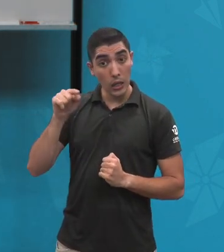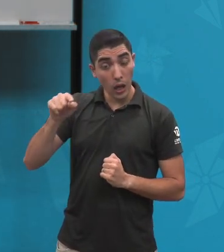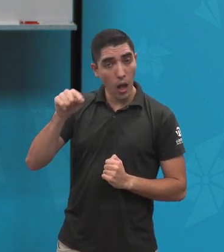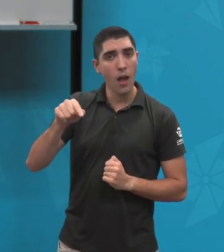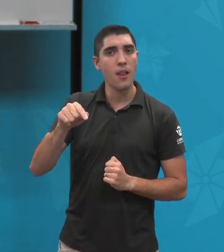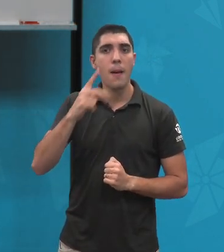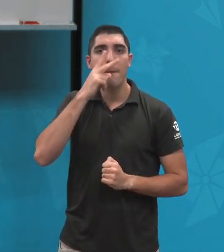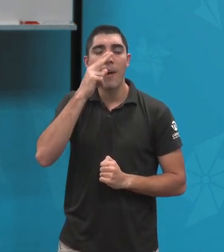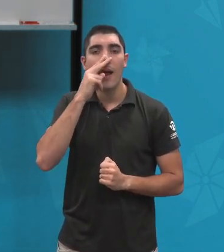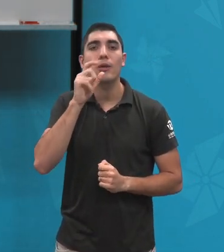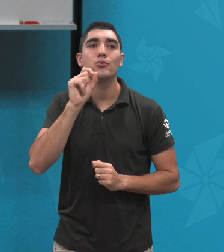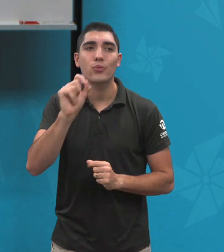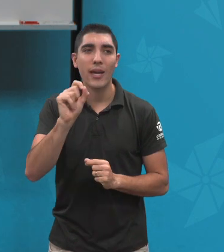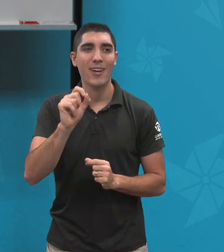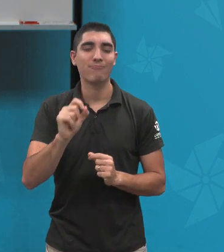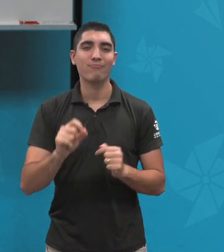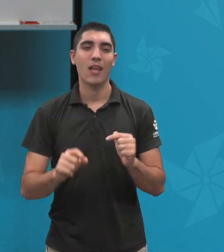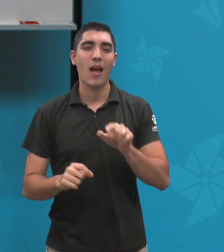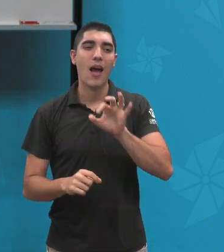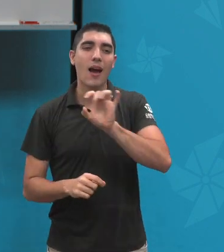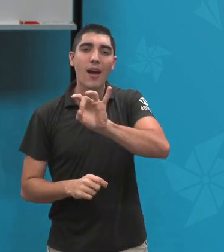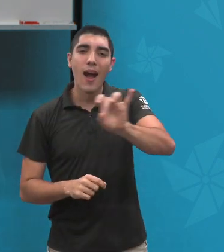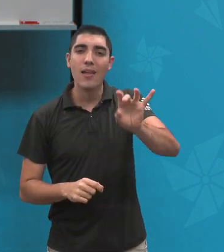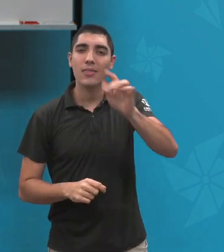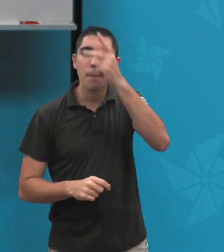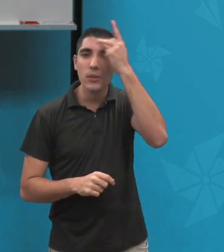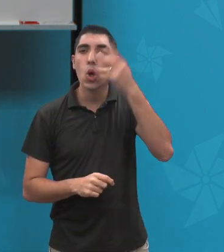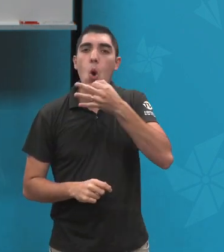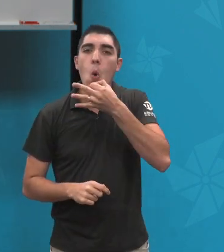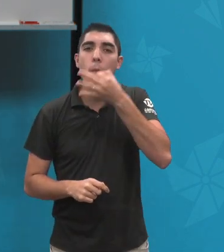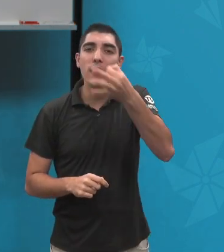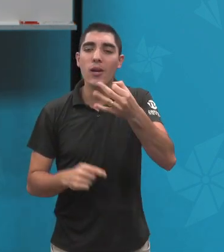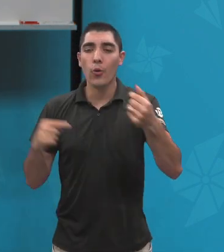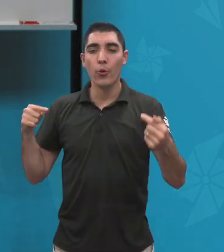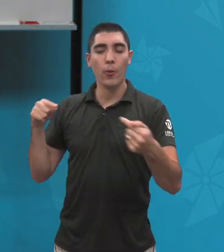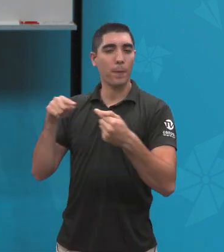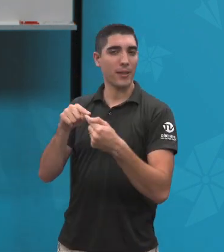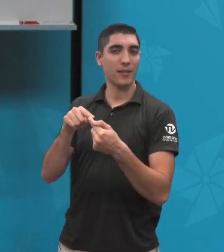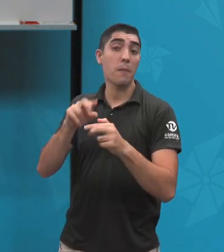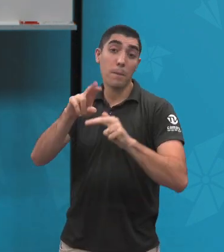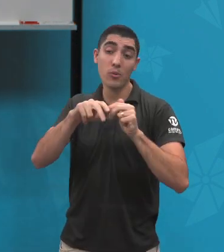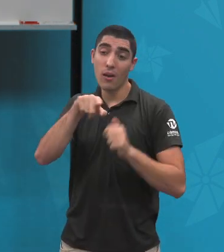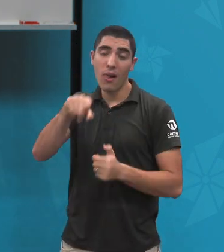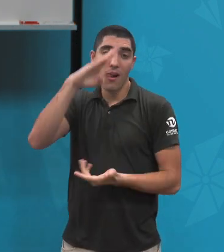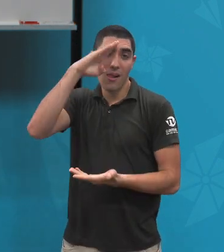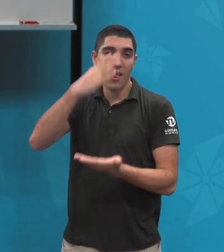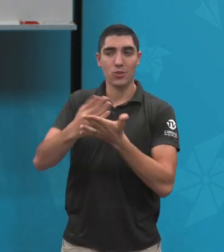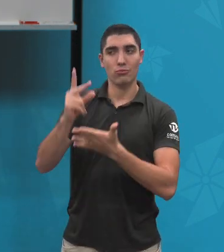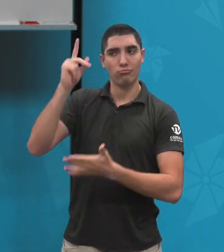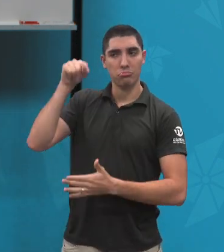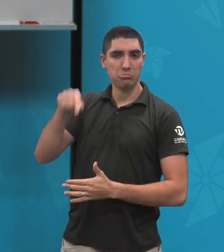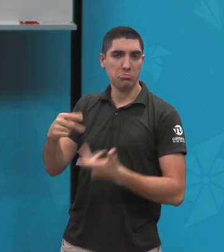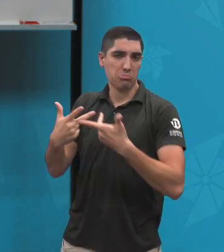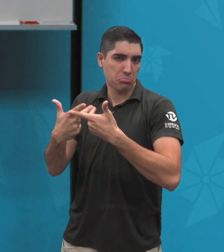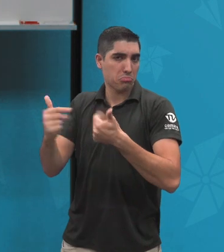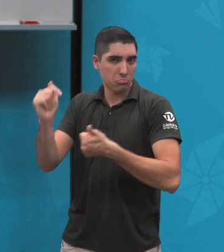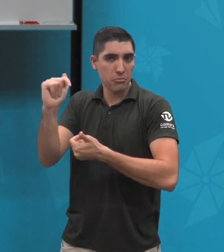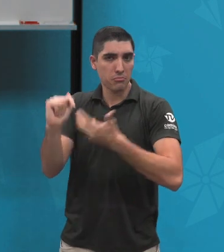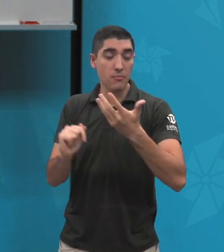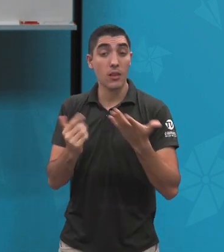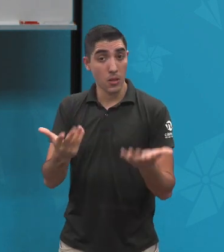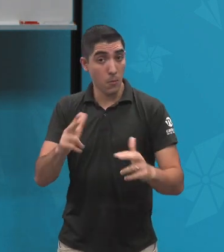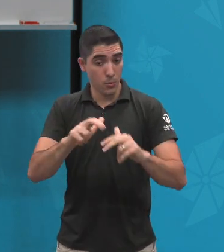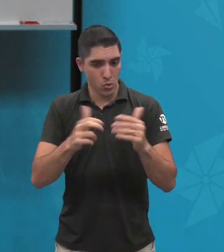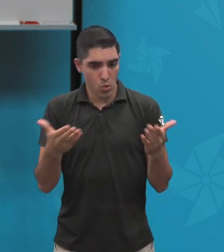que norteando a visão de mundo das pessoas, a maneira como as pessoas vivem. É justamente isso